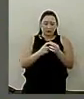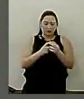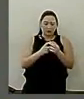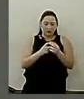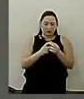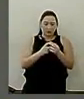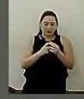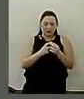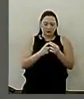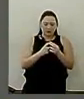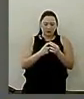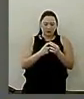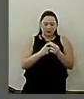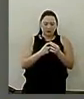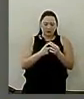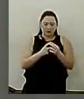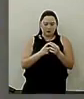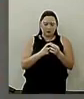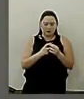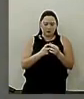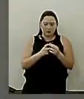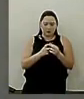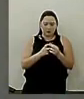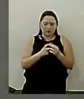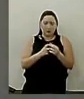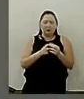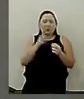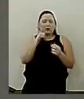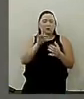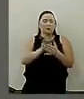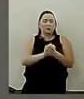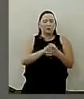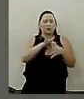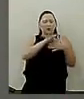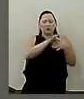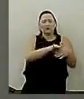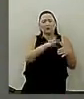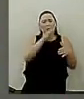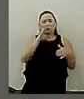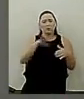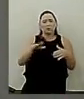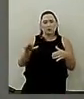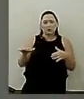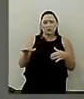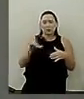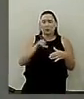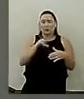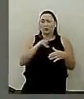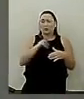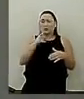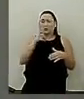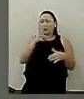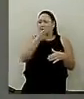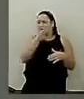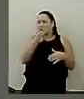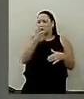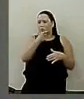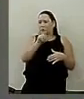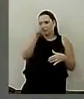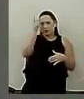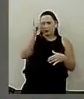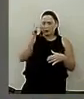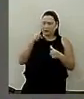mais difícil, todo mundo saiu, a esposa foi levar as crianças na escola, foi visitar outra pessoa, e ele